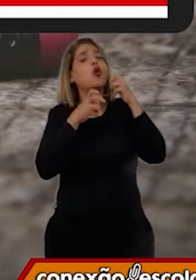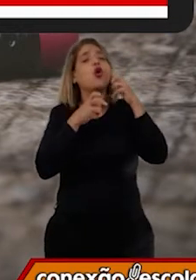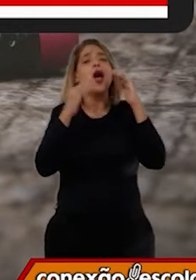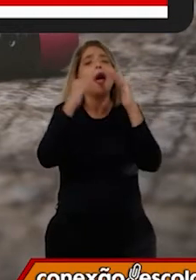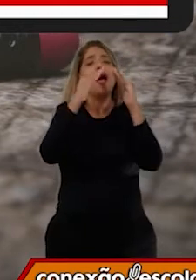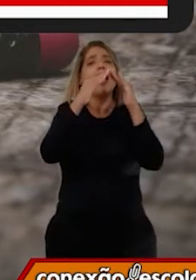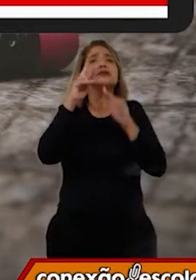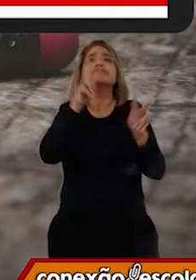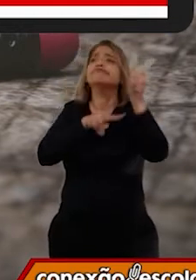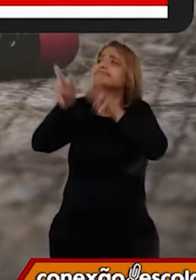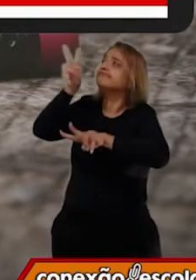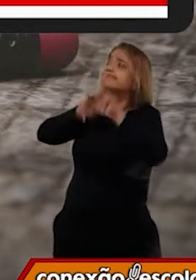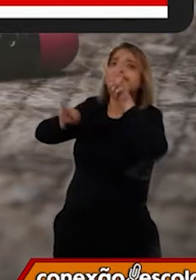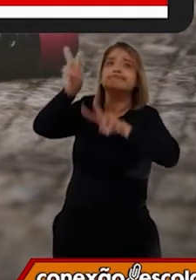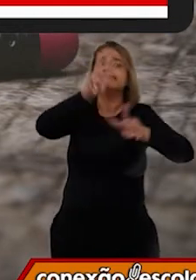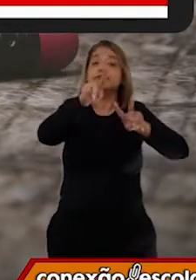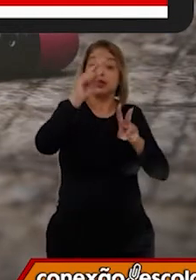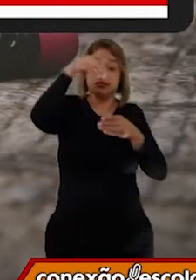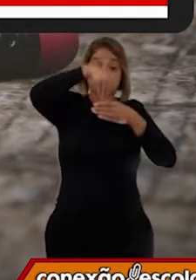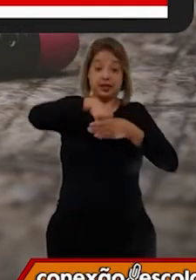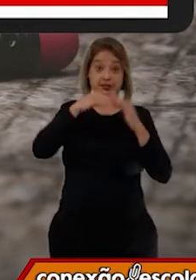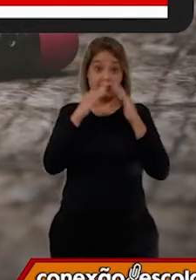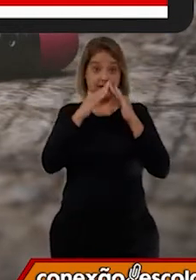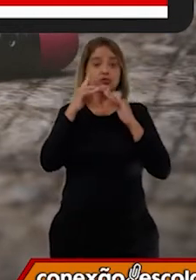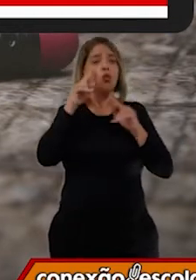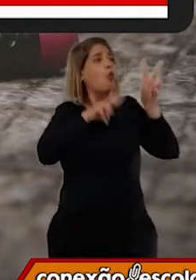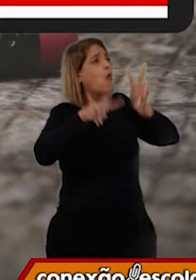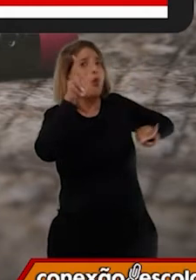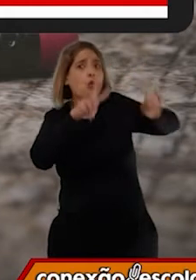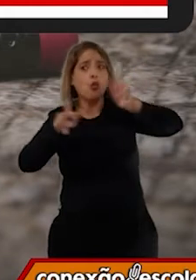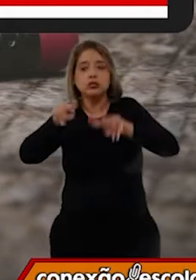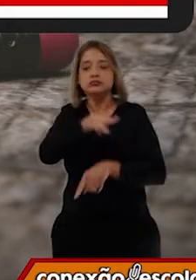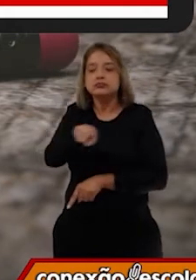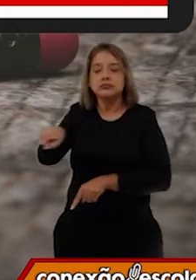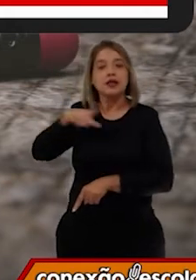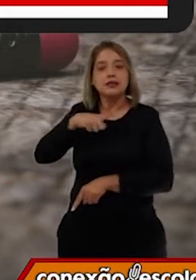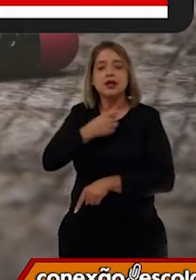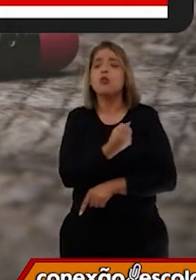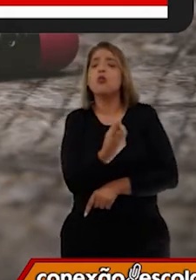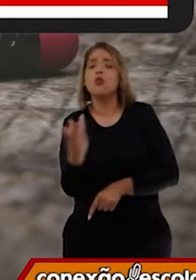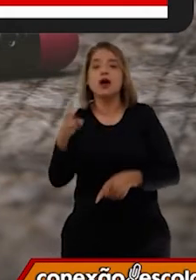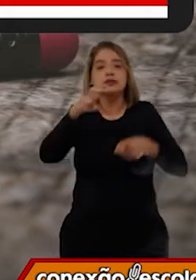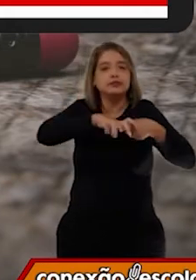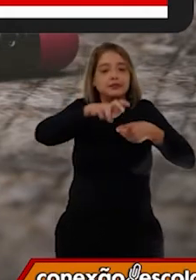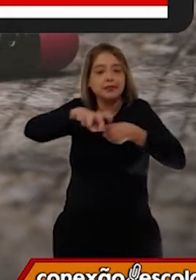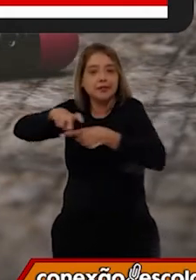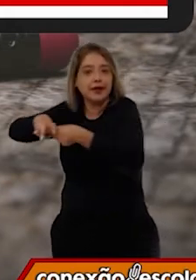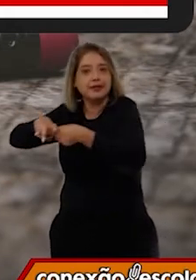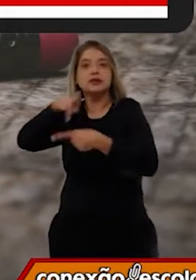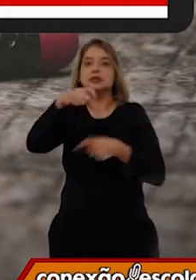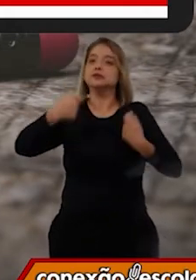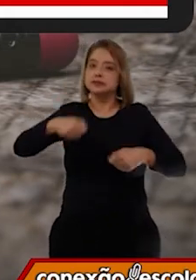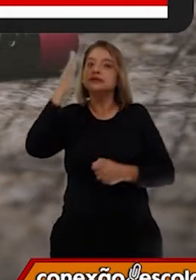sua casa, né? Você está na sua casa agora. Olha em volta. Tem cadeiras, não tem? Quantas cadeiras tem? Você tem que